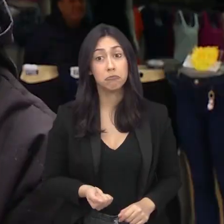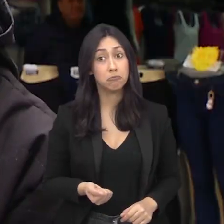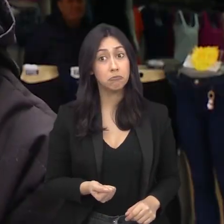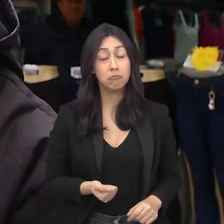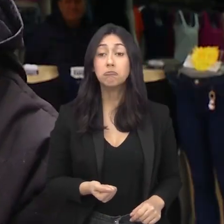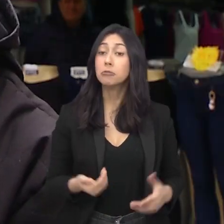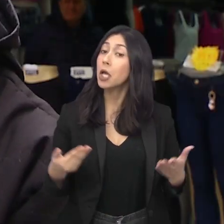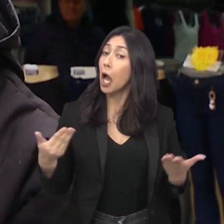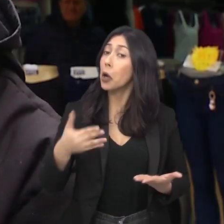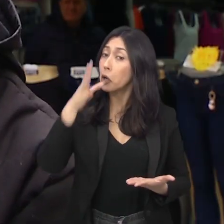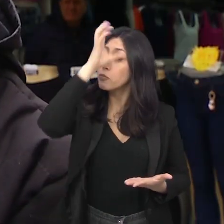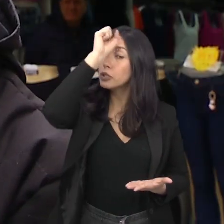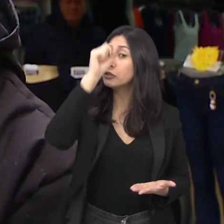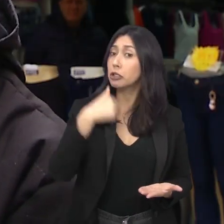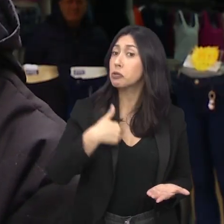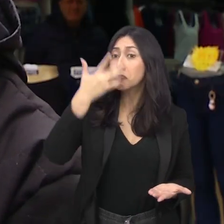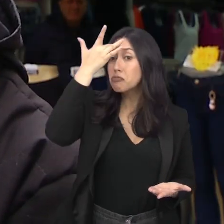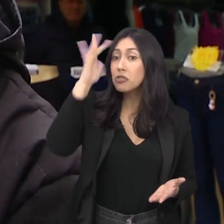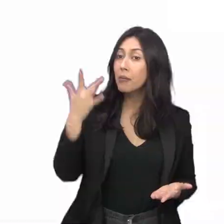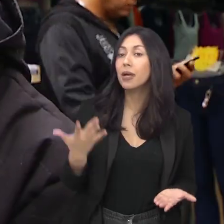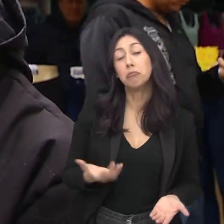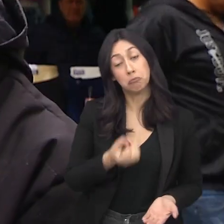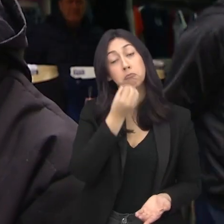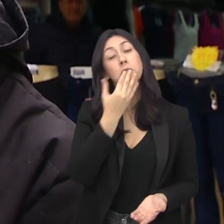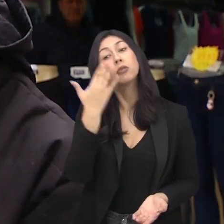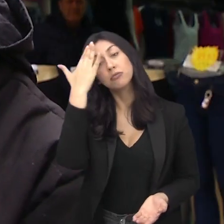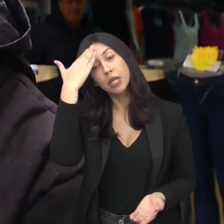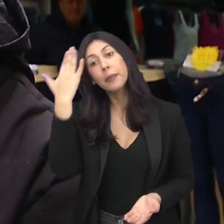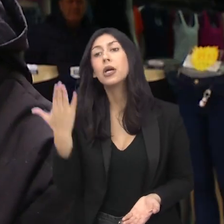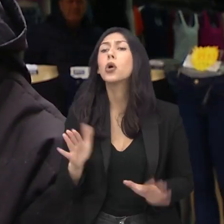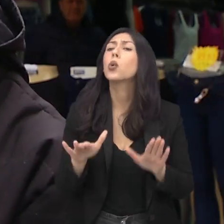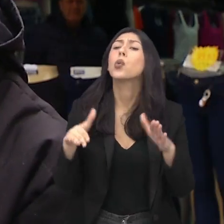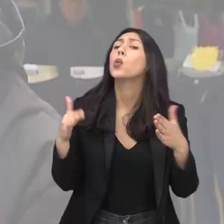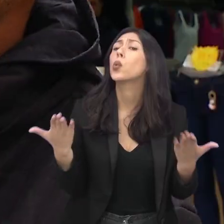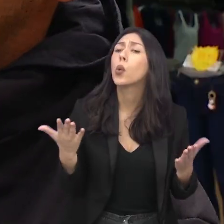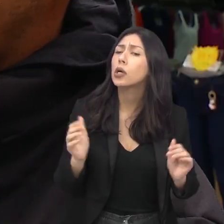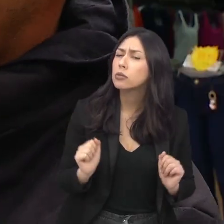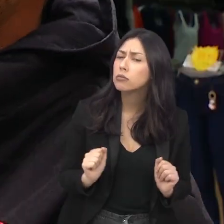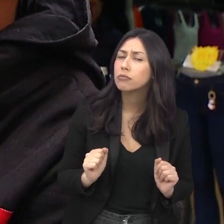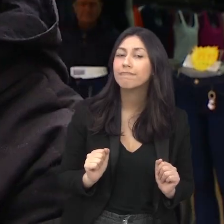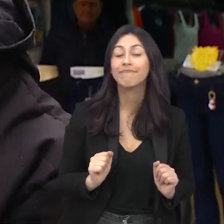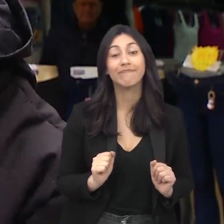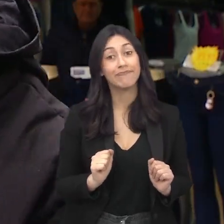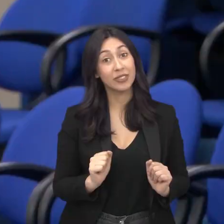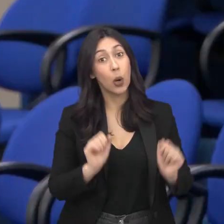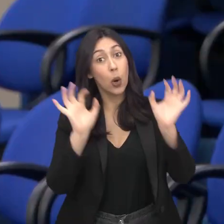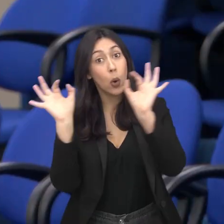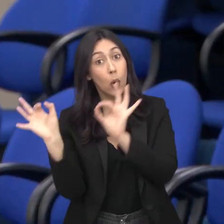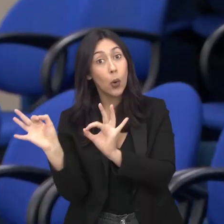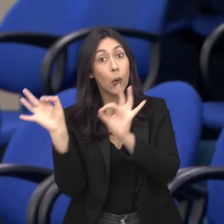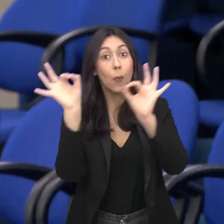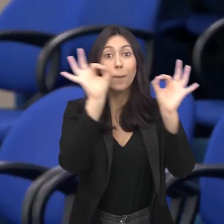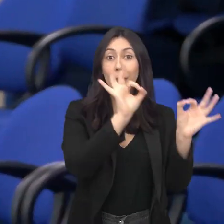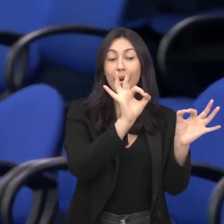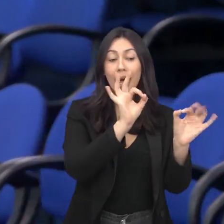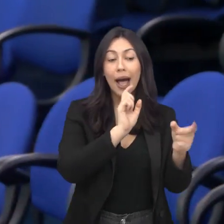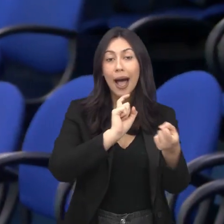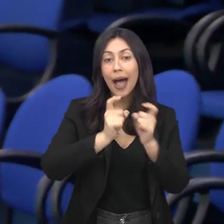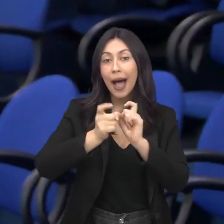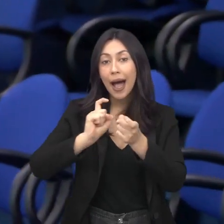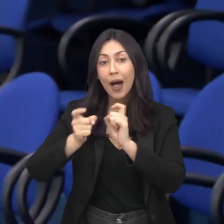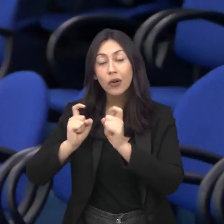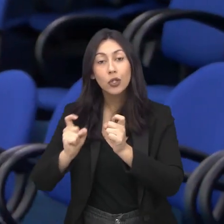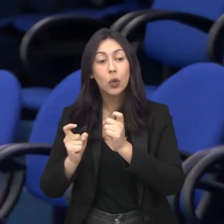disso? Agora eu aprendi, eu não sabia não. Mas é bom saber que a gente pode ir lá. Que dia seria mesmo? Acompanhar o